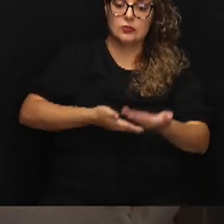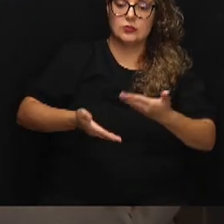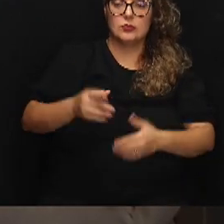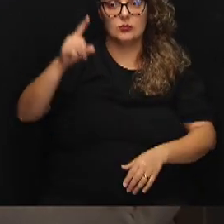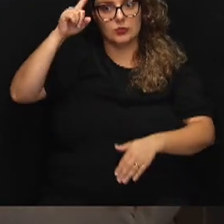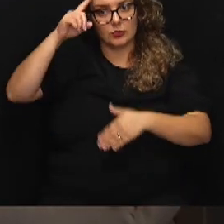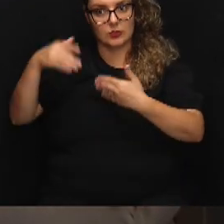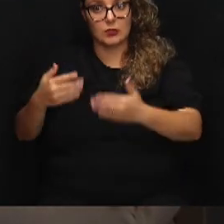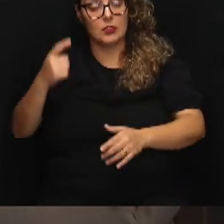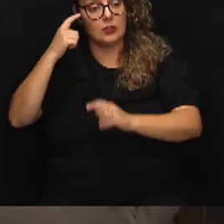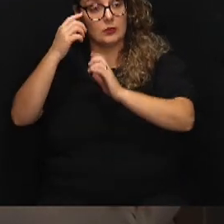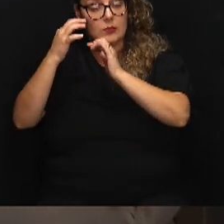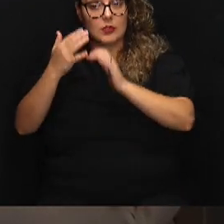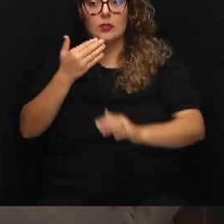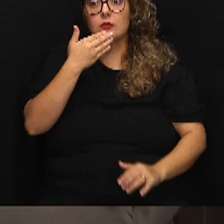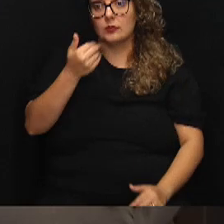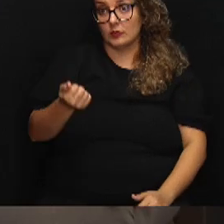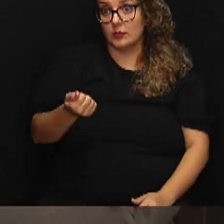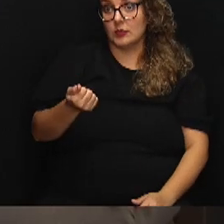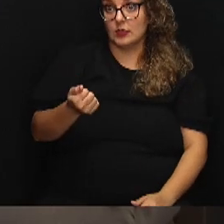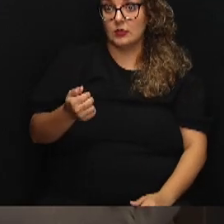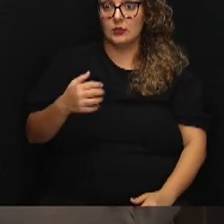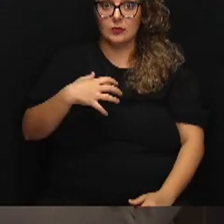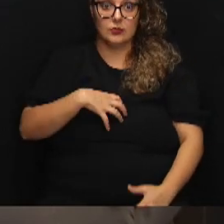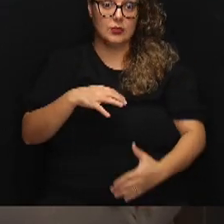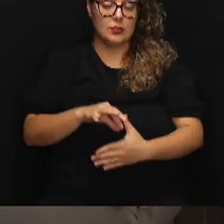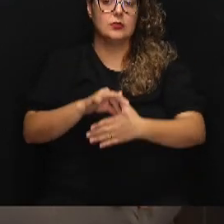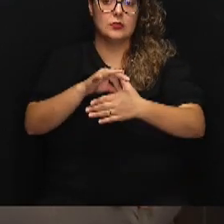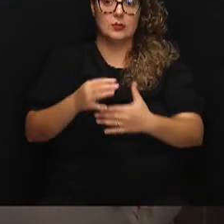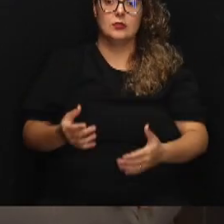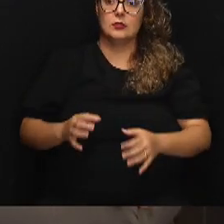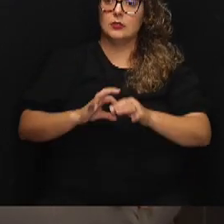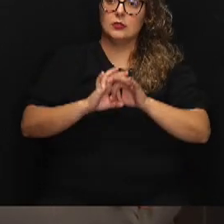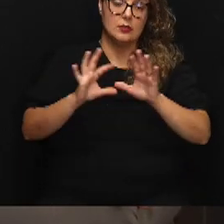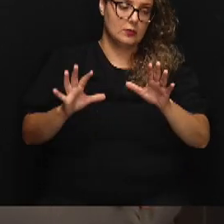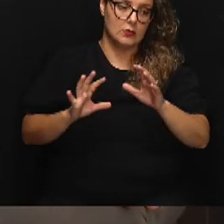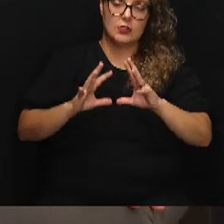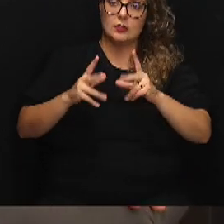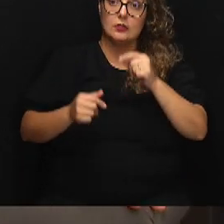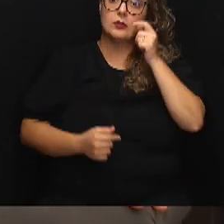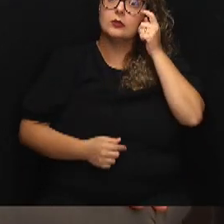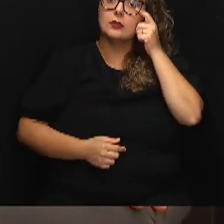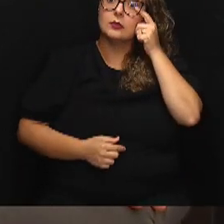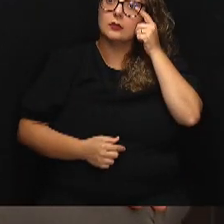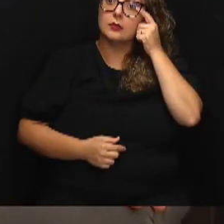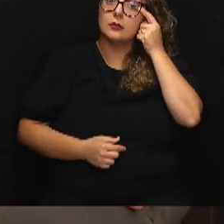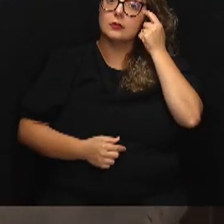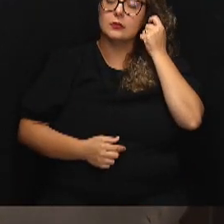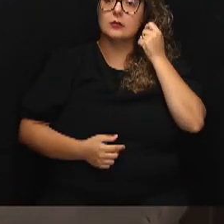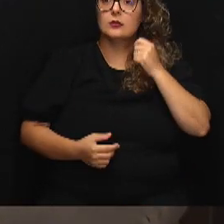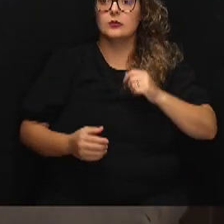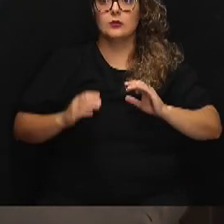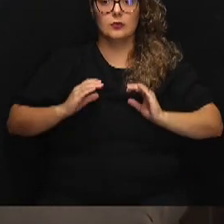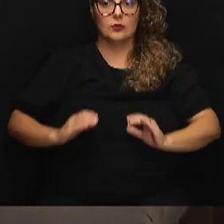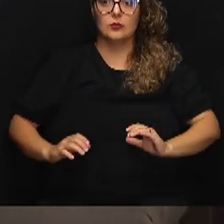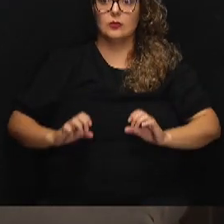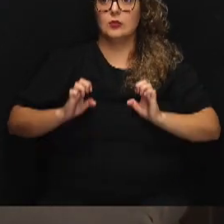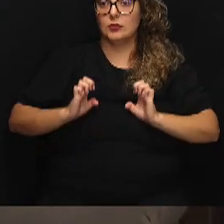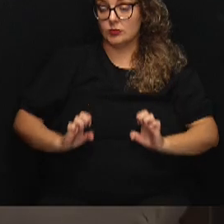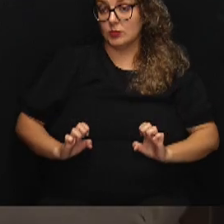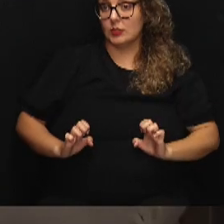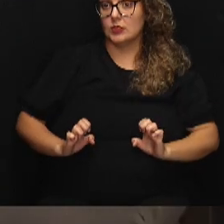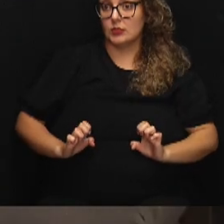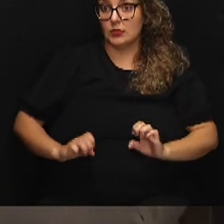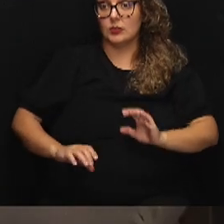inclusive pensando na melhor estilo de liderança. Eles têm total liberdade de trocar conosco, através de código de ética ou coisa parecida, que a gente